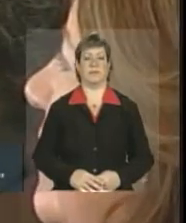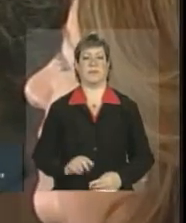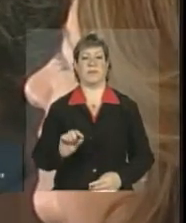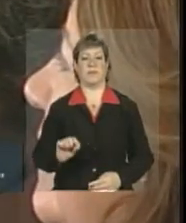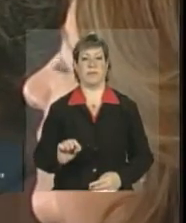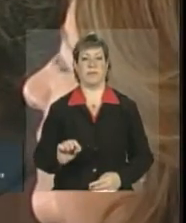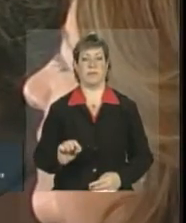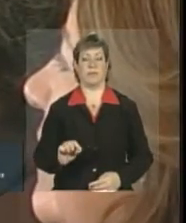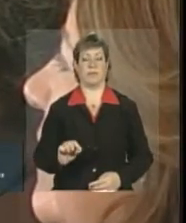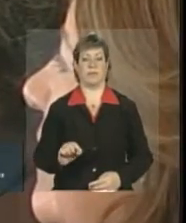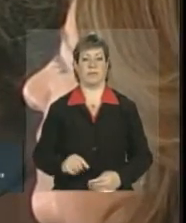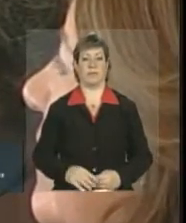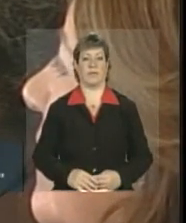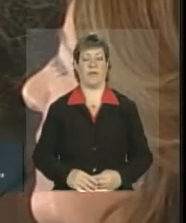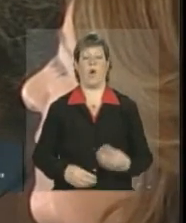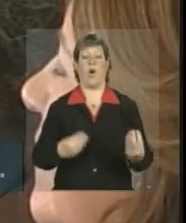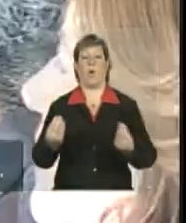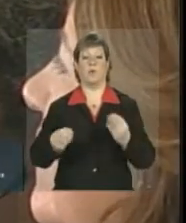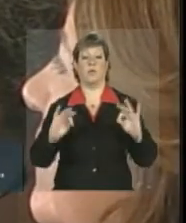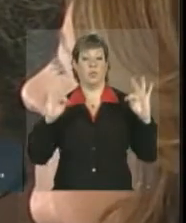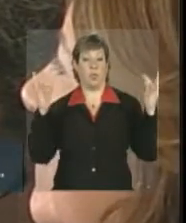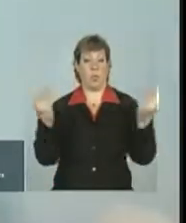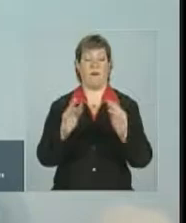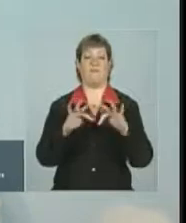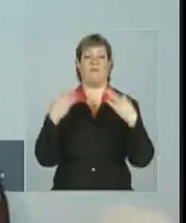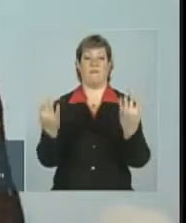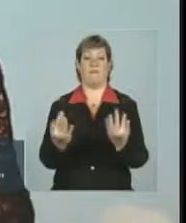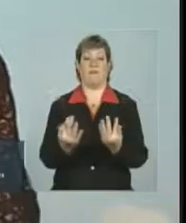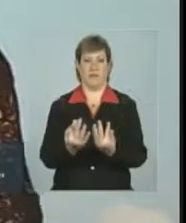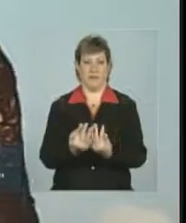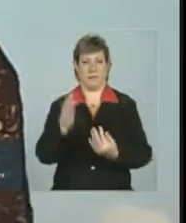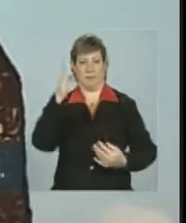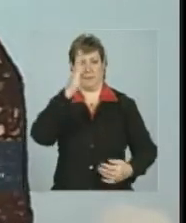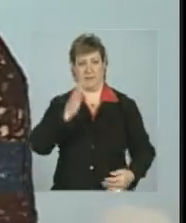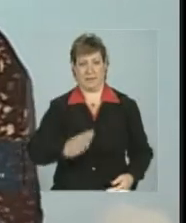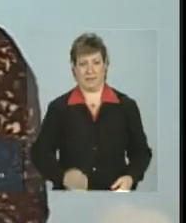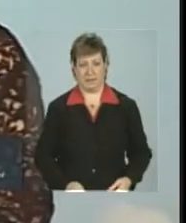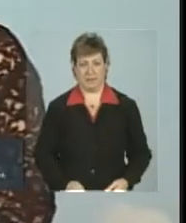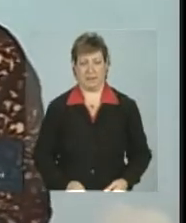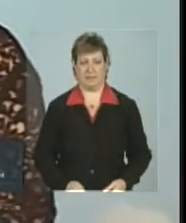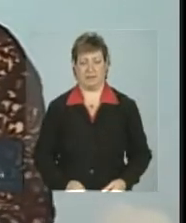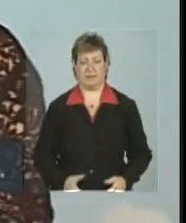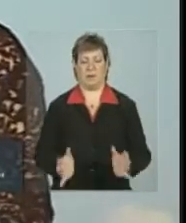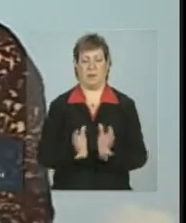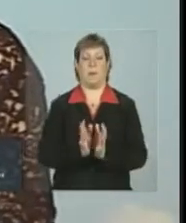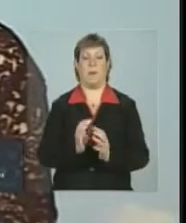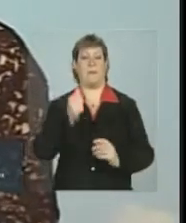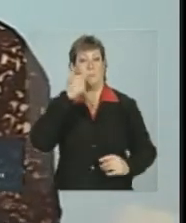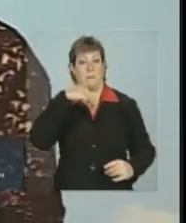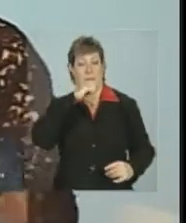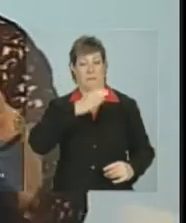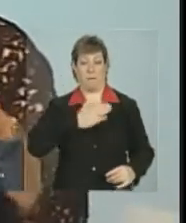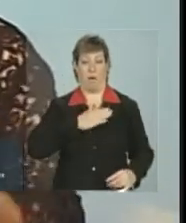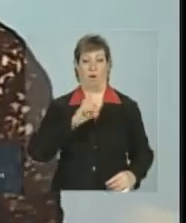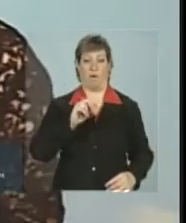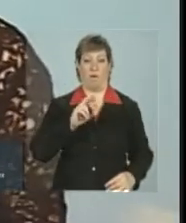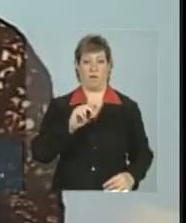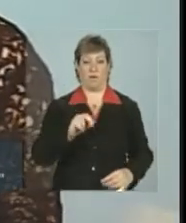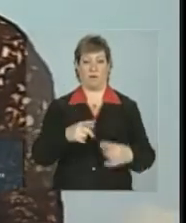Como toda a família brasileira, por parte de mãe, o meu avô saiu ali de